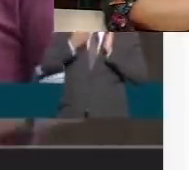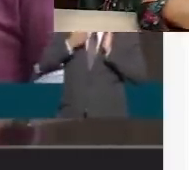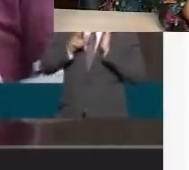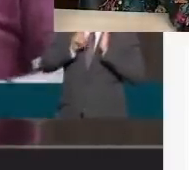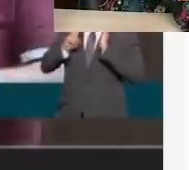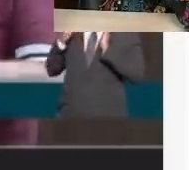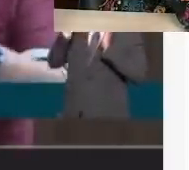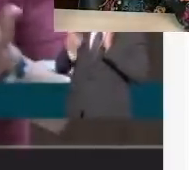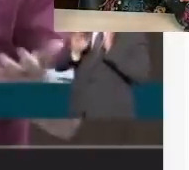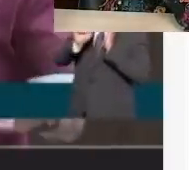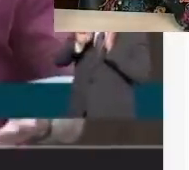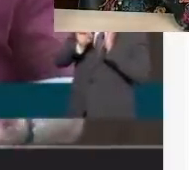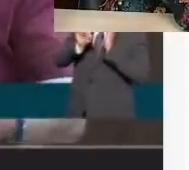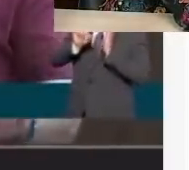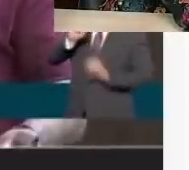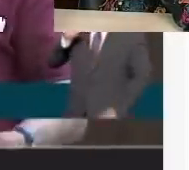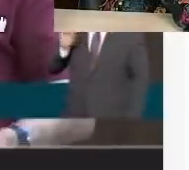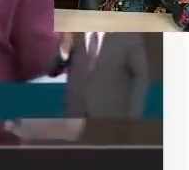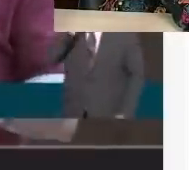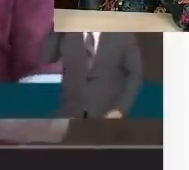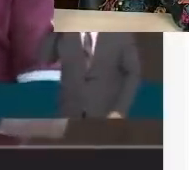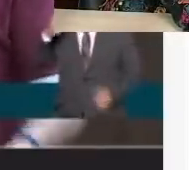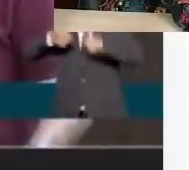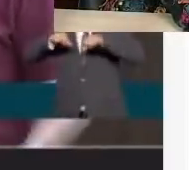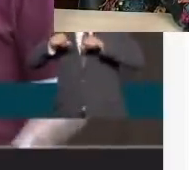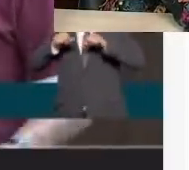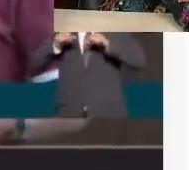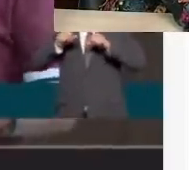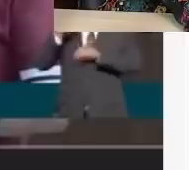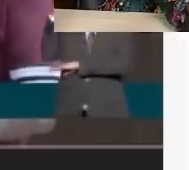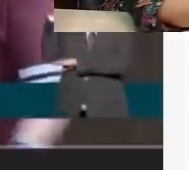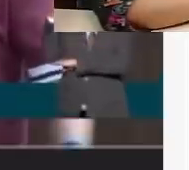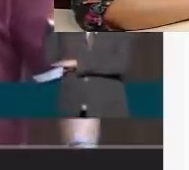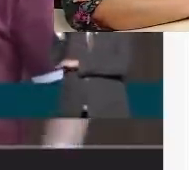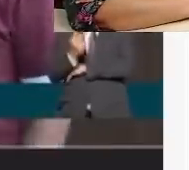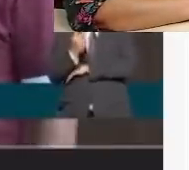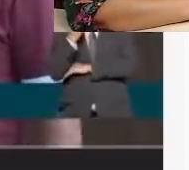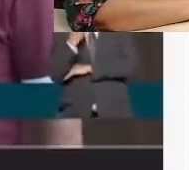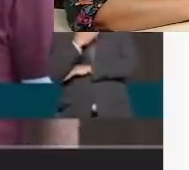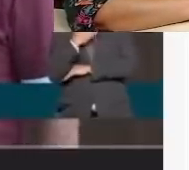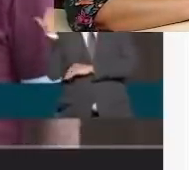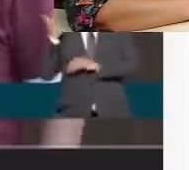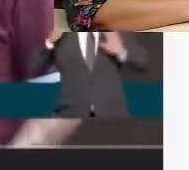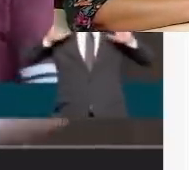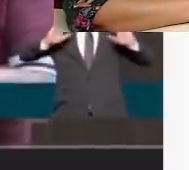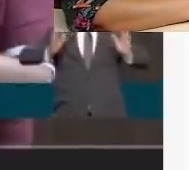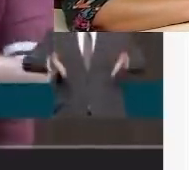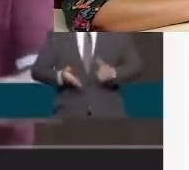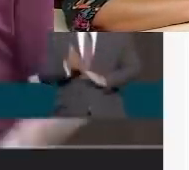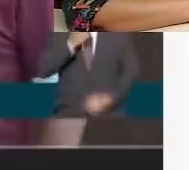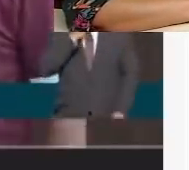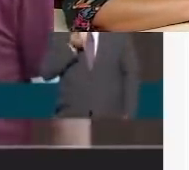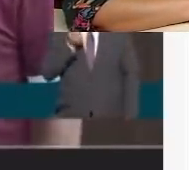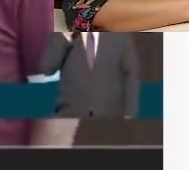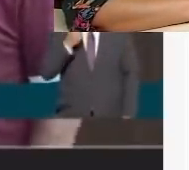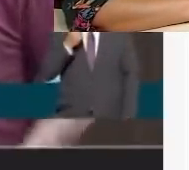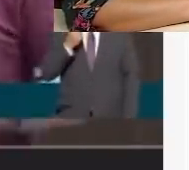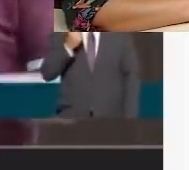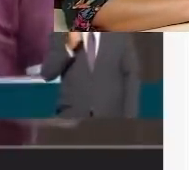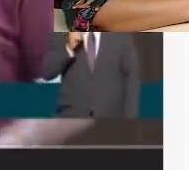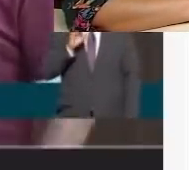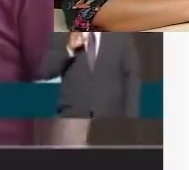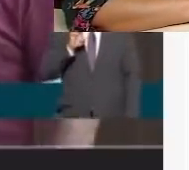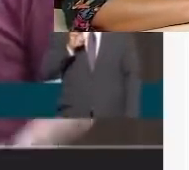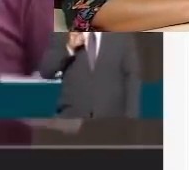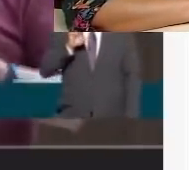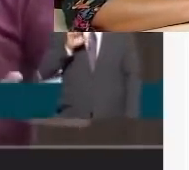Adélio, as pessoas da pousada... O Adélio é um querido. Está muito parecido com o seu Daniel. O Adélio é um querido. Agora, o